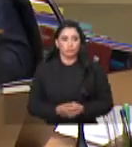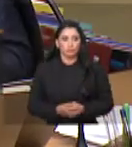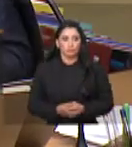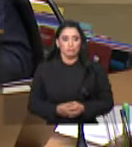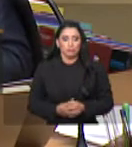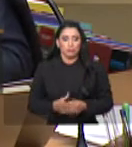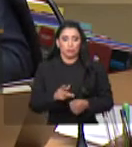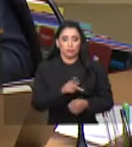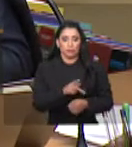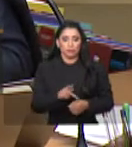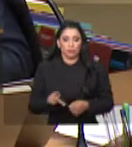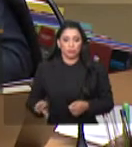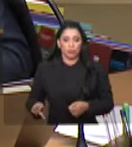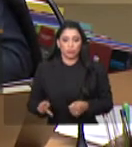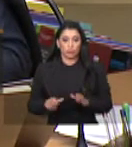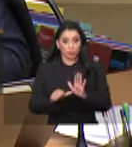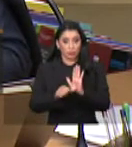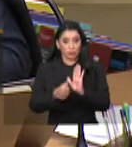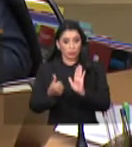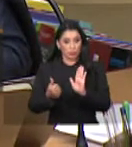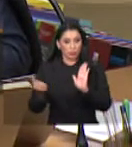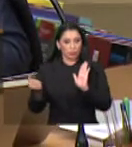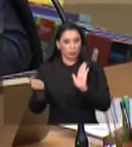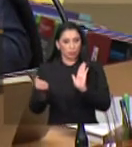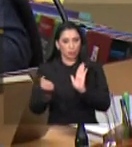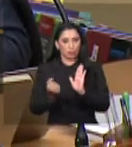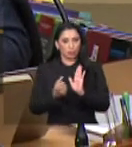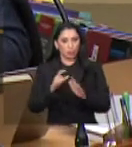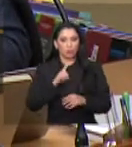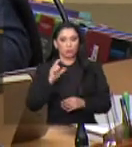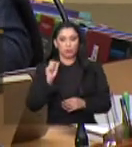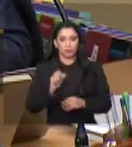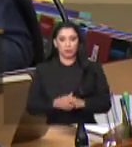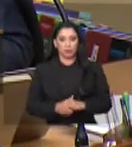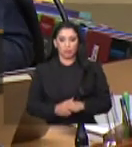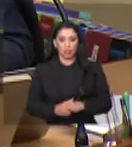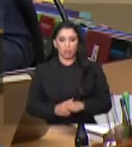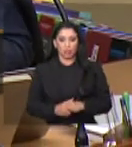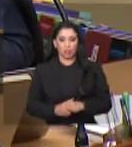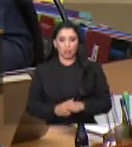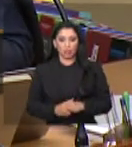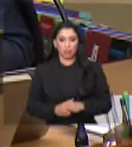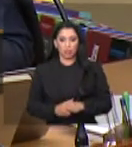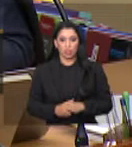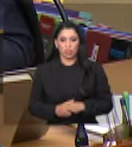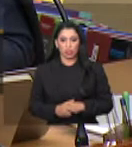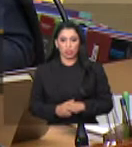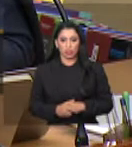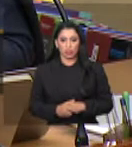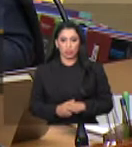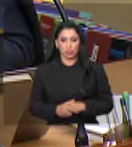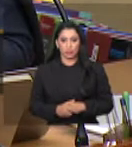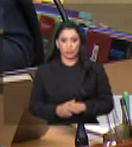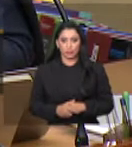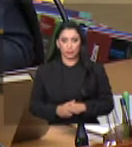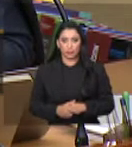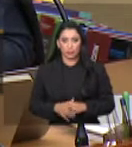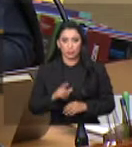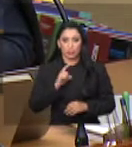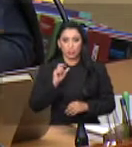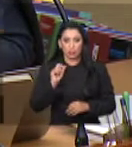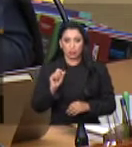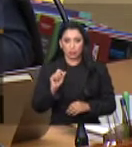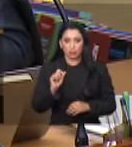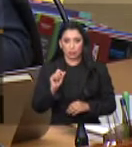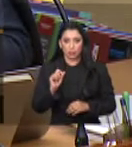será presidente primeiramente Fazer o registro meritório da qualidade do voto do eminente